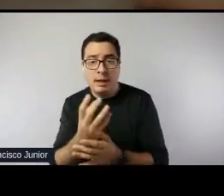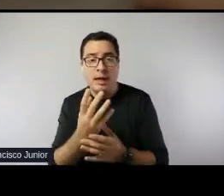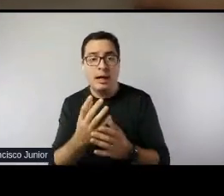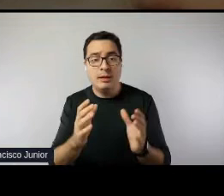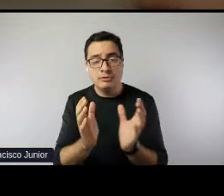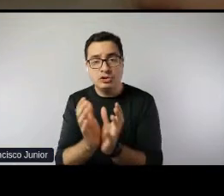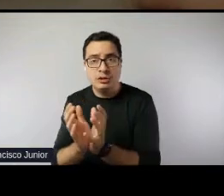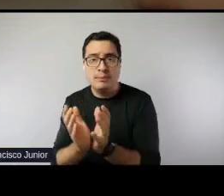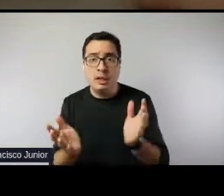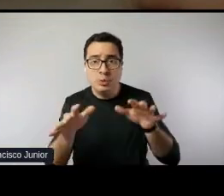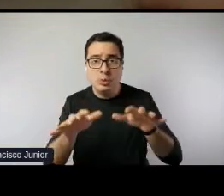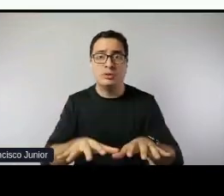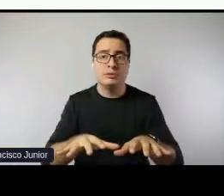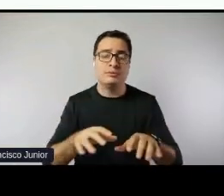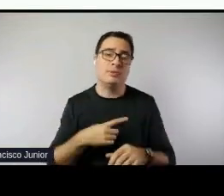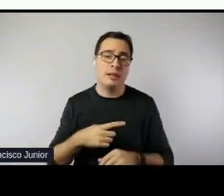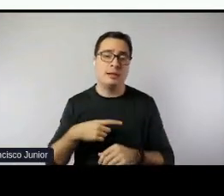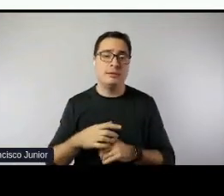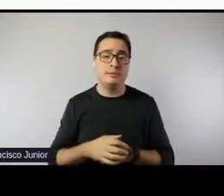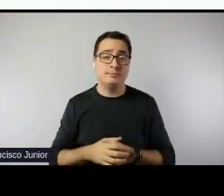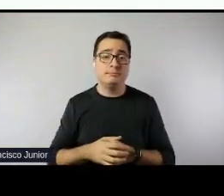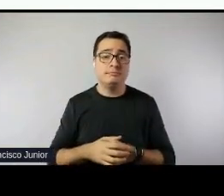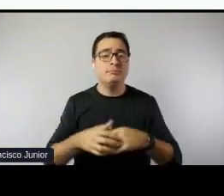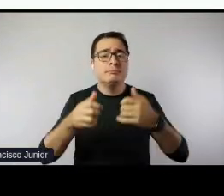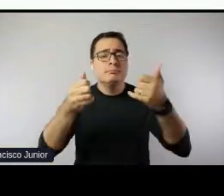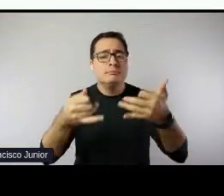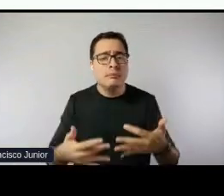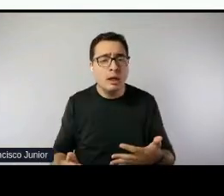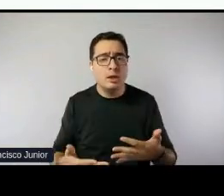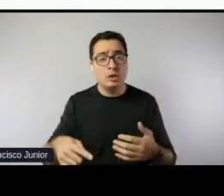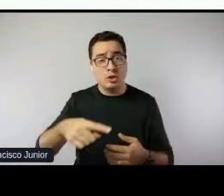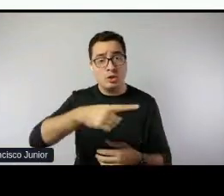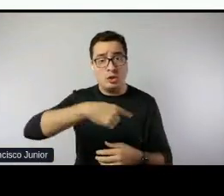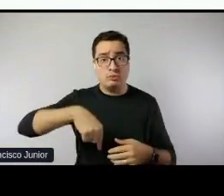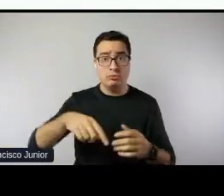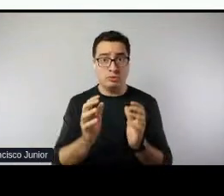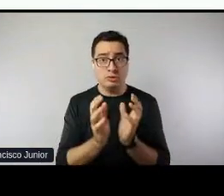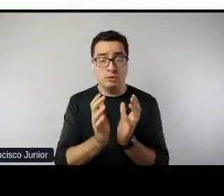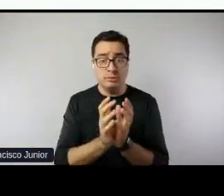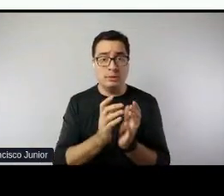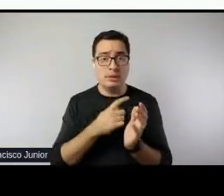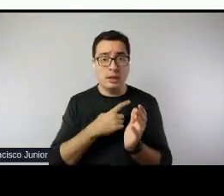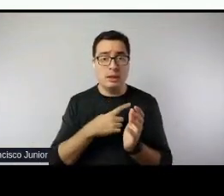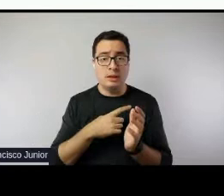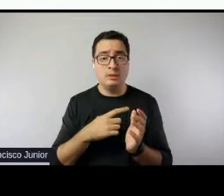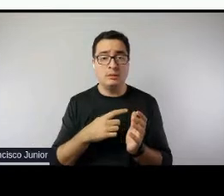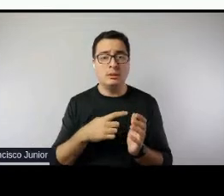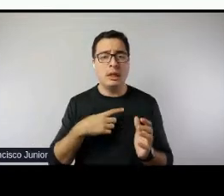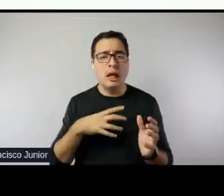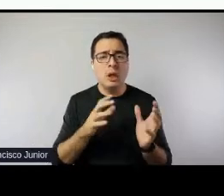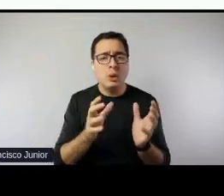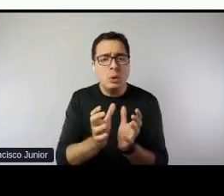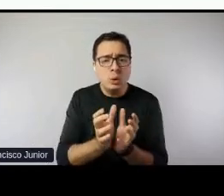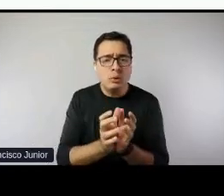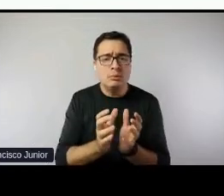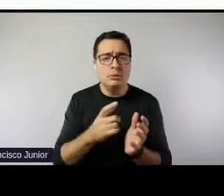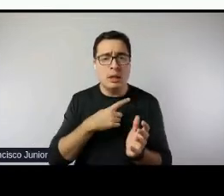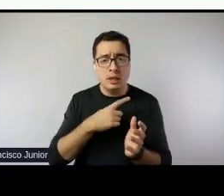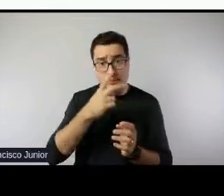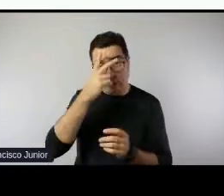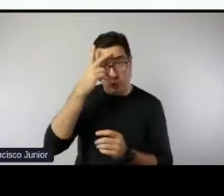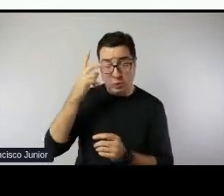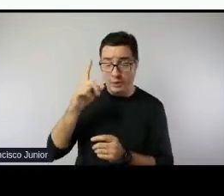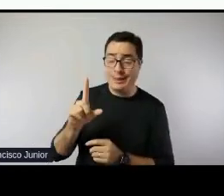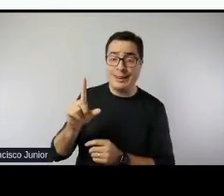inclusivos, né? Então, falando um pouquinho do nosso time, né? Nós temos a composição do nosso time, nós temos 10 pessoas no